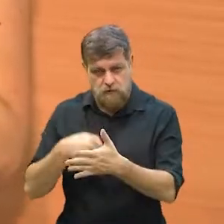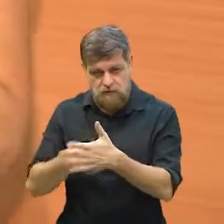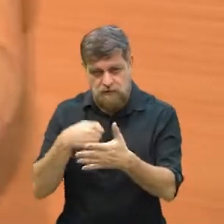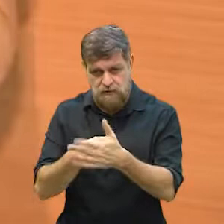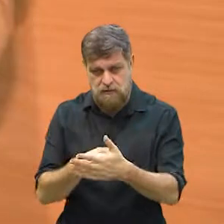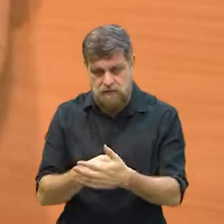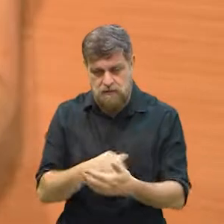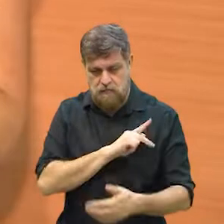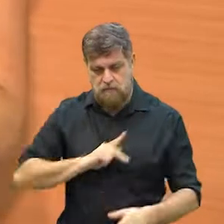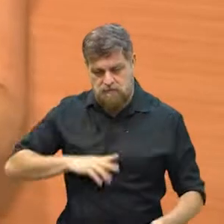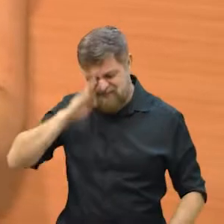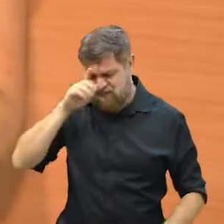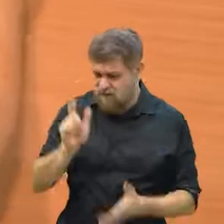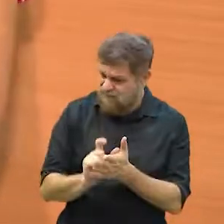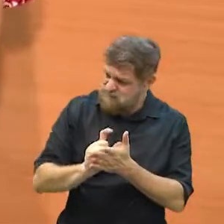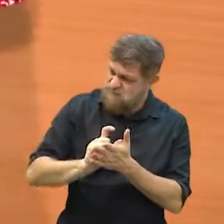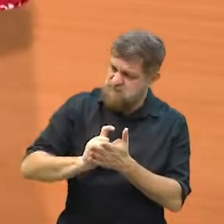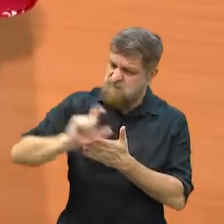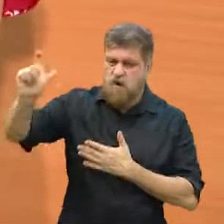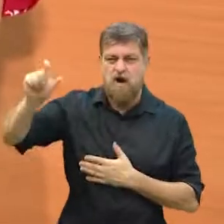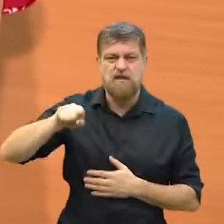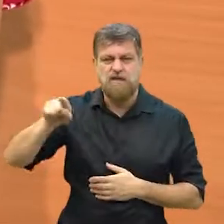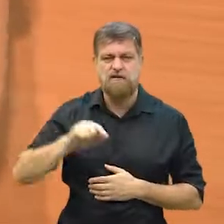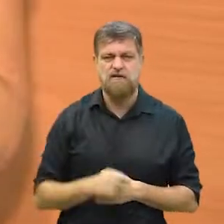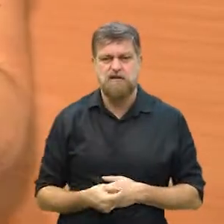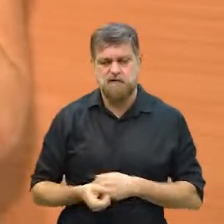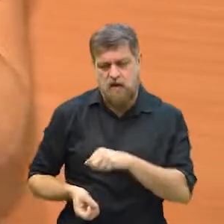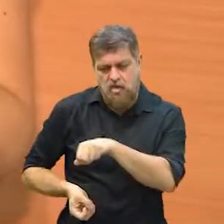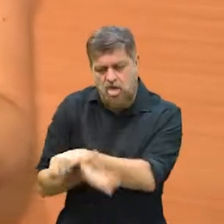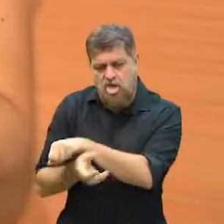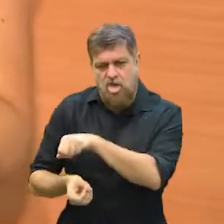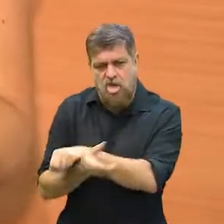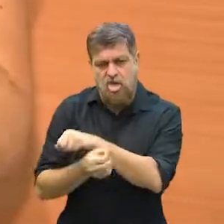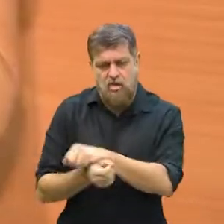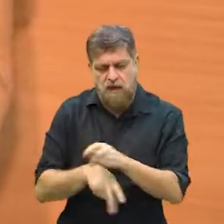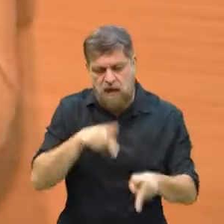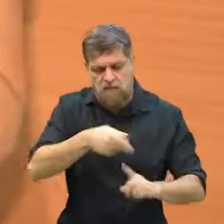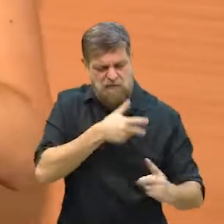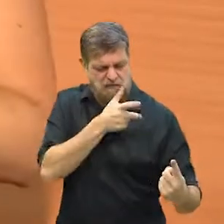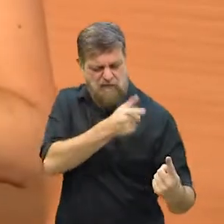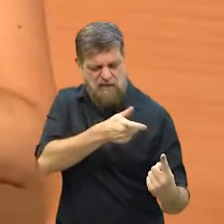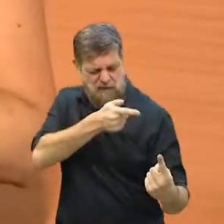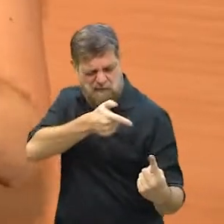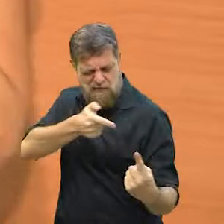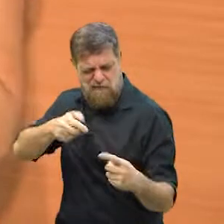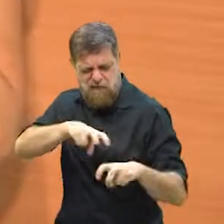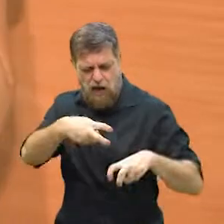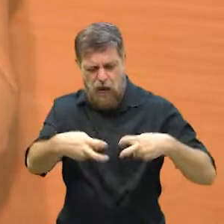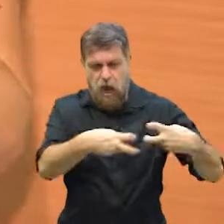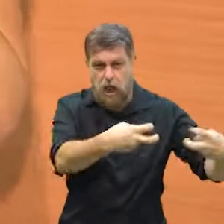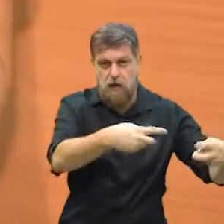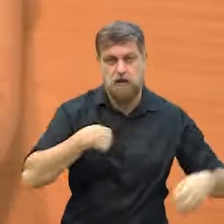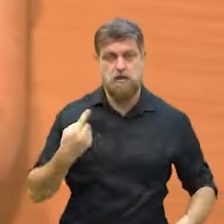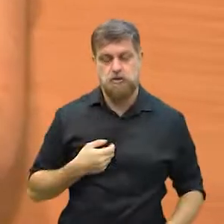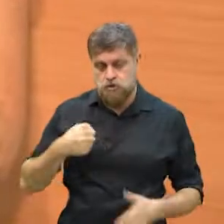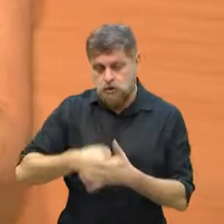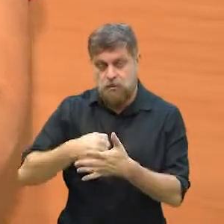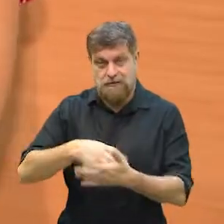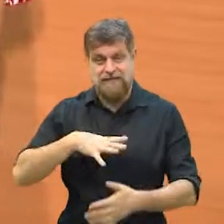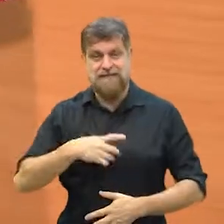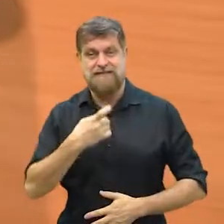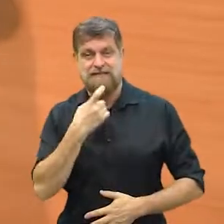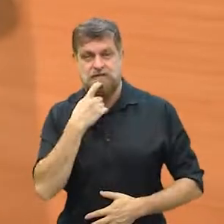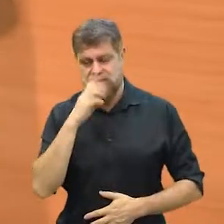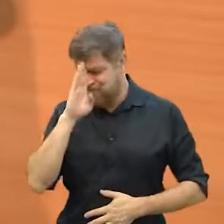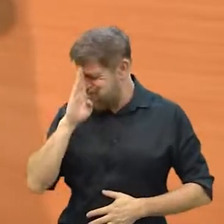na luta pelo fora Bolsonaro, contra esse presidente corrupto e genocida, e estamos na luta para que o município de